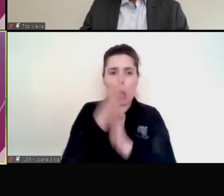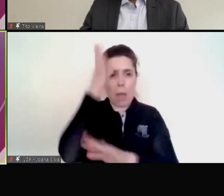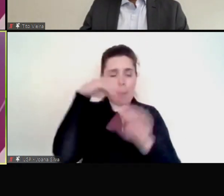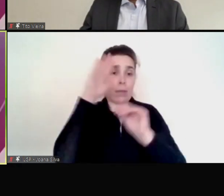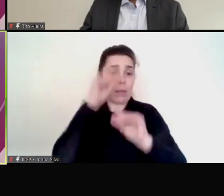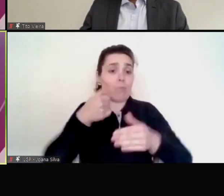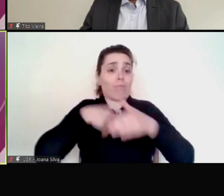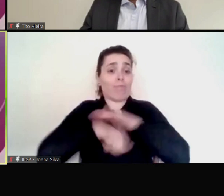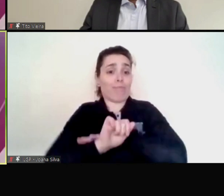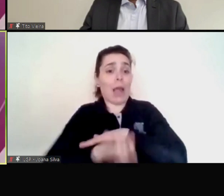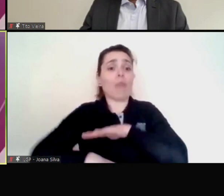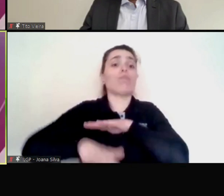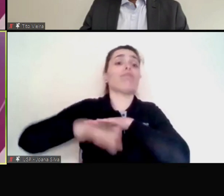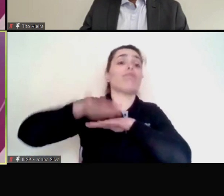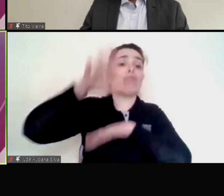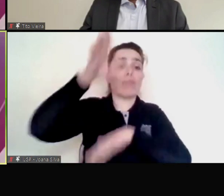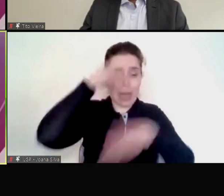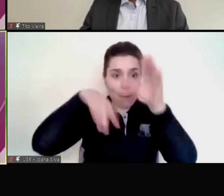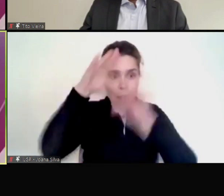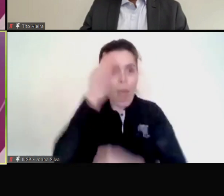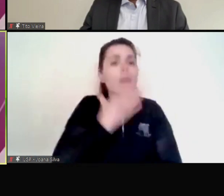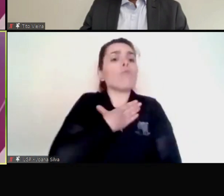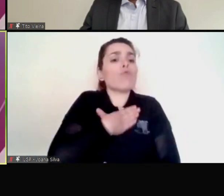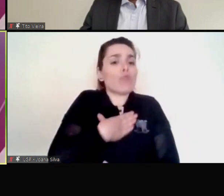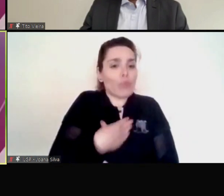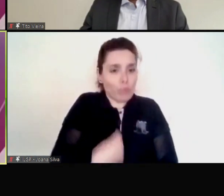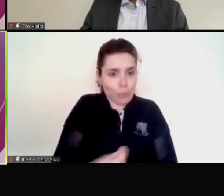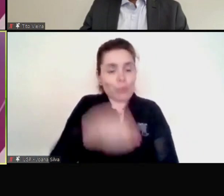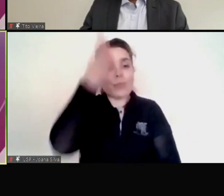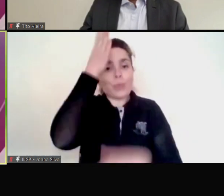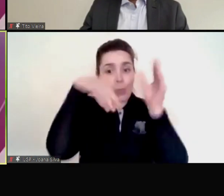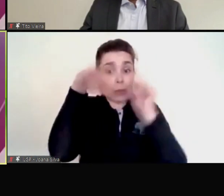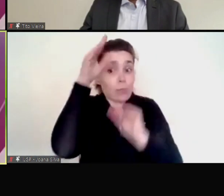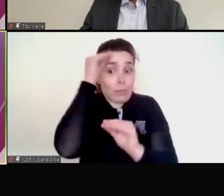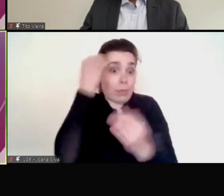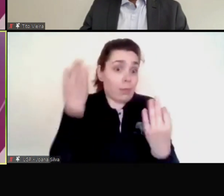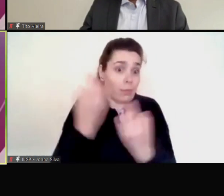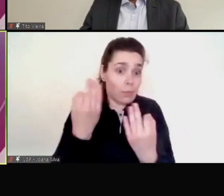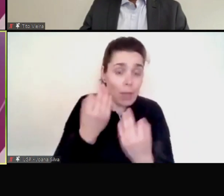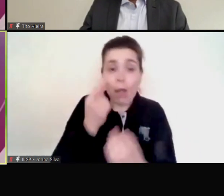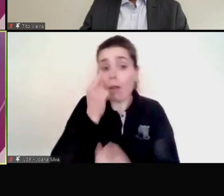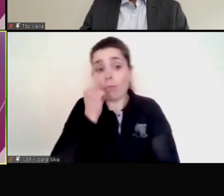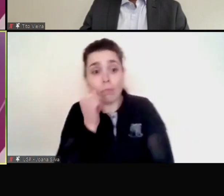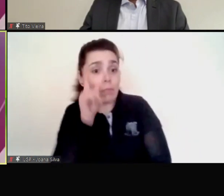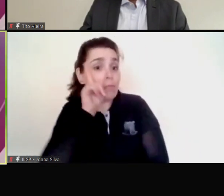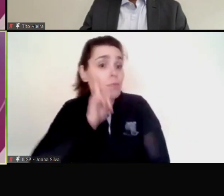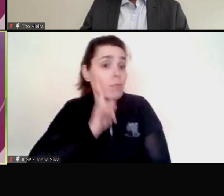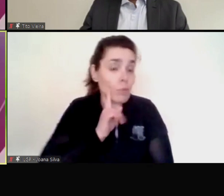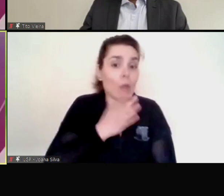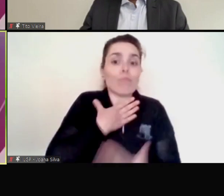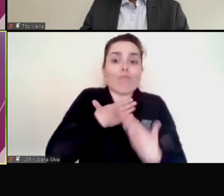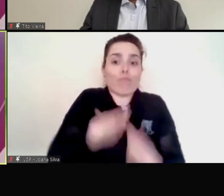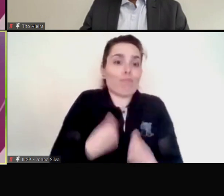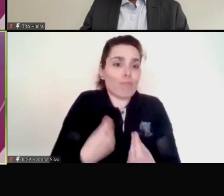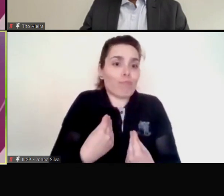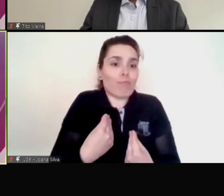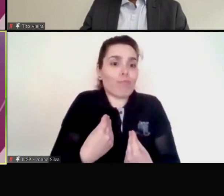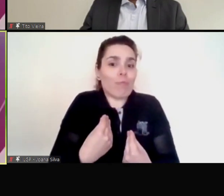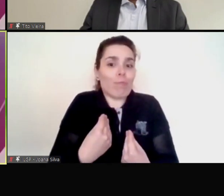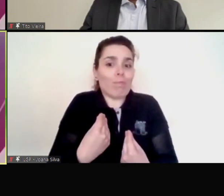morremos. E mais, gostamos de aprender. É uma coisa que nós, homens e mulheres, fazemos com gosto. Quem é que não gosta de